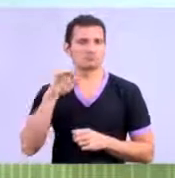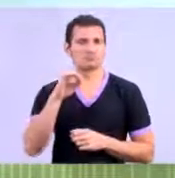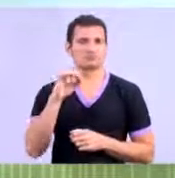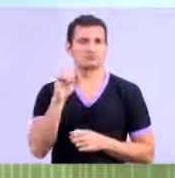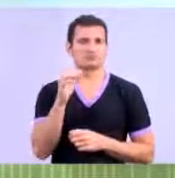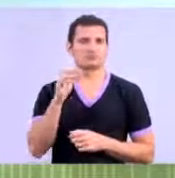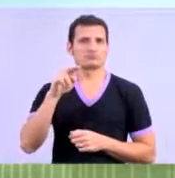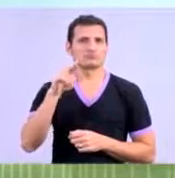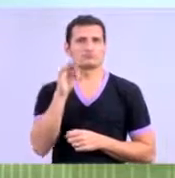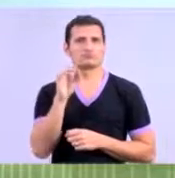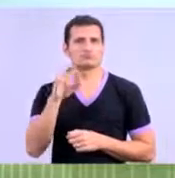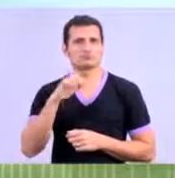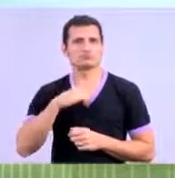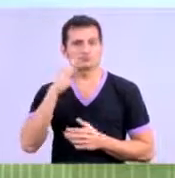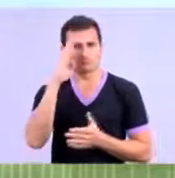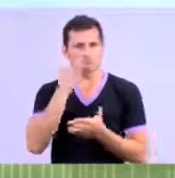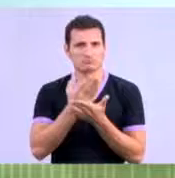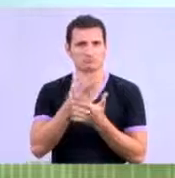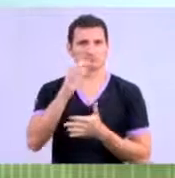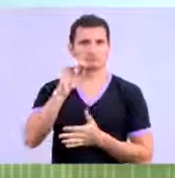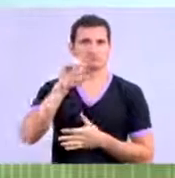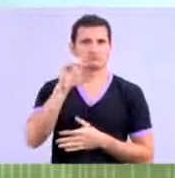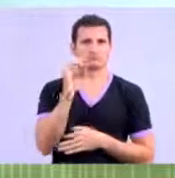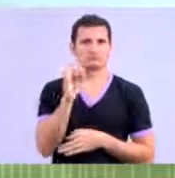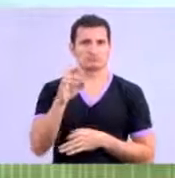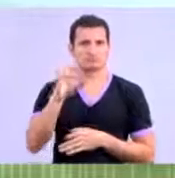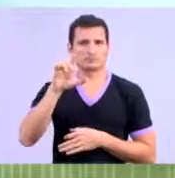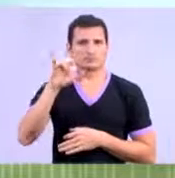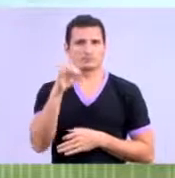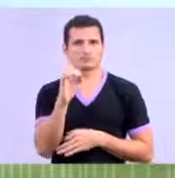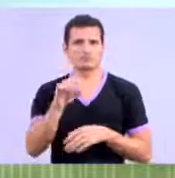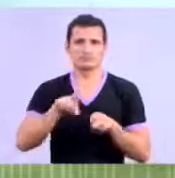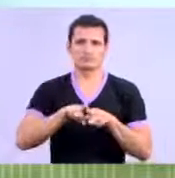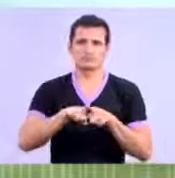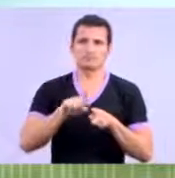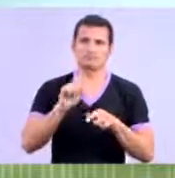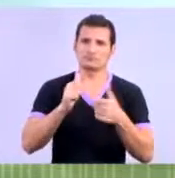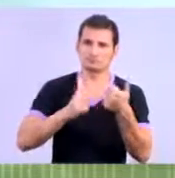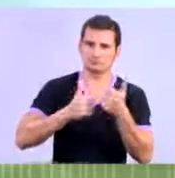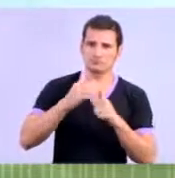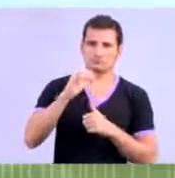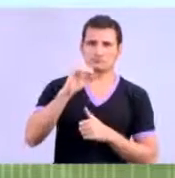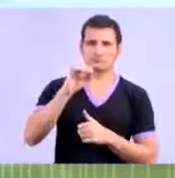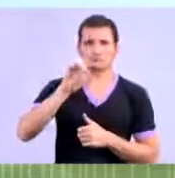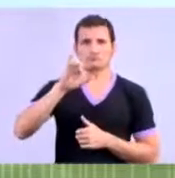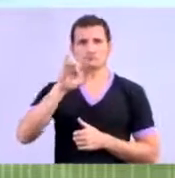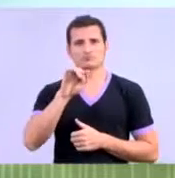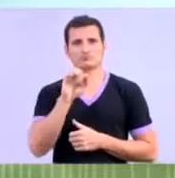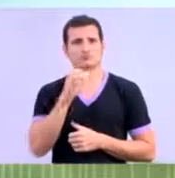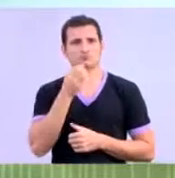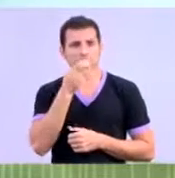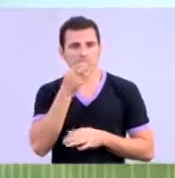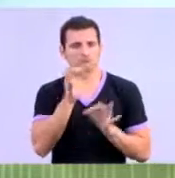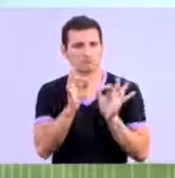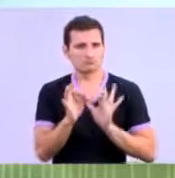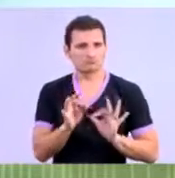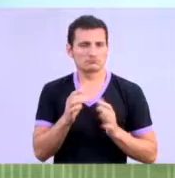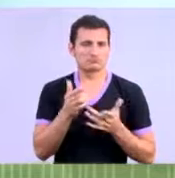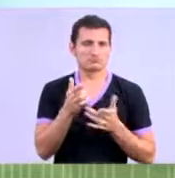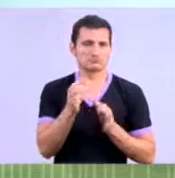Eu confio nos coletores do lixo. E também porque a qualidade do código, quando você é bem definido, é bem planejado,